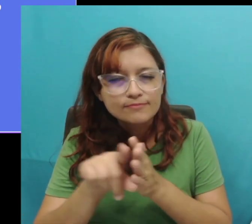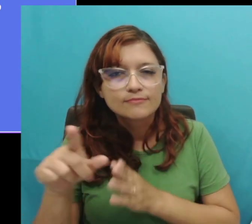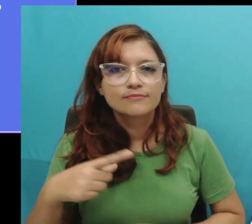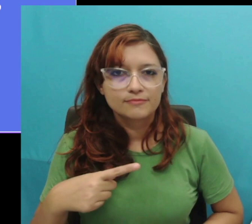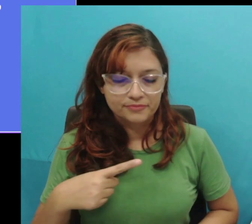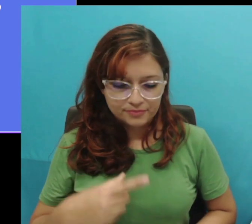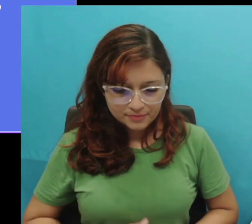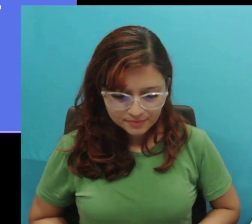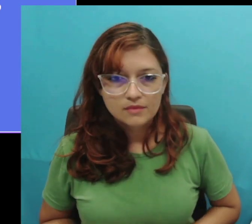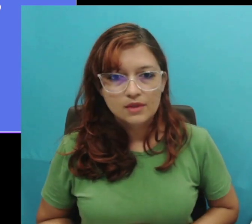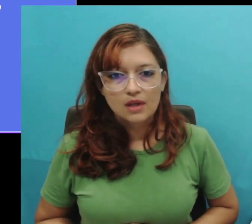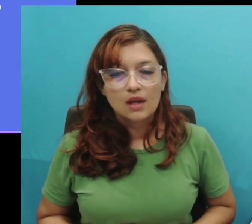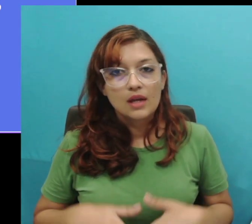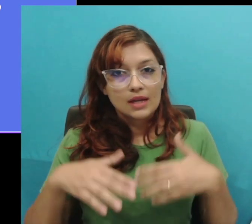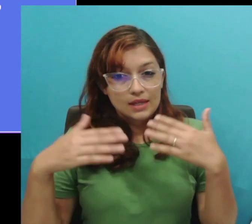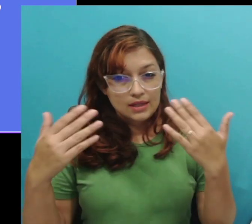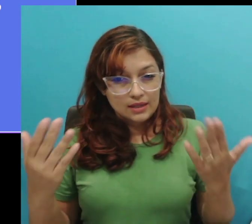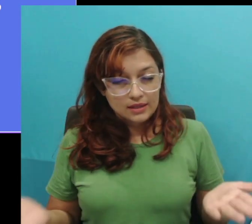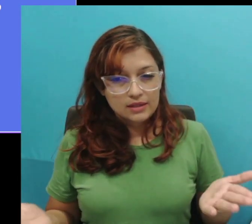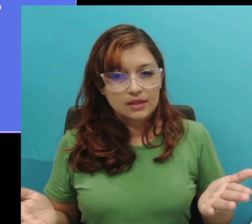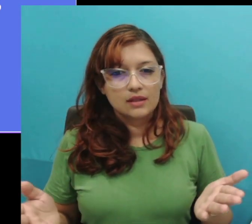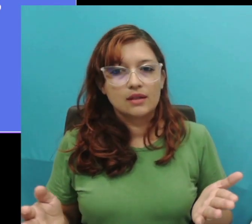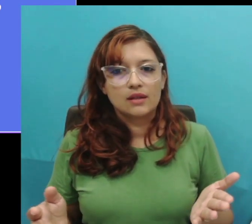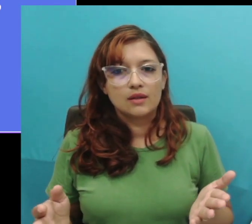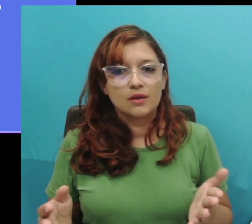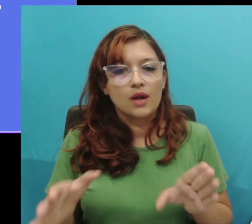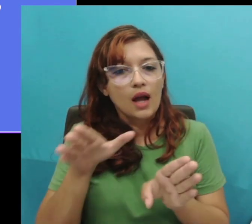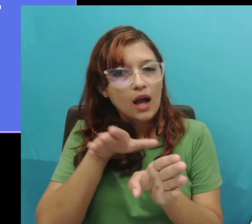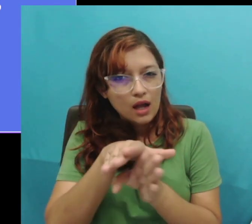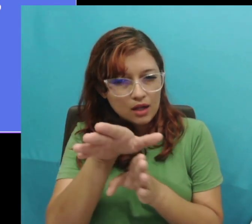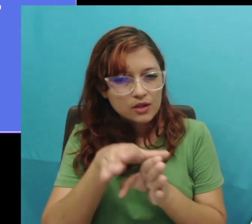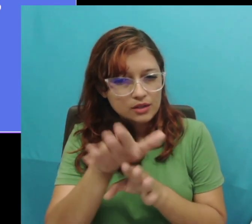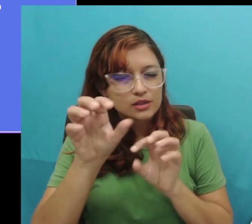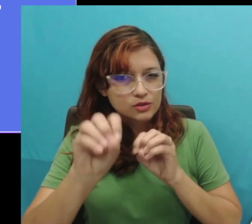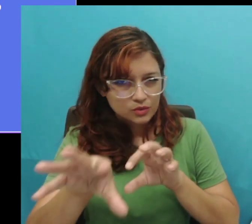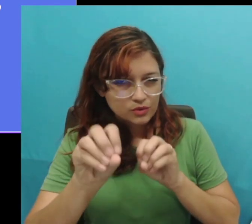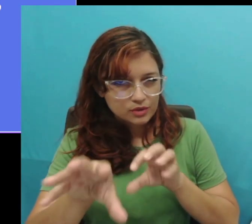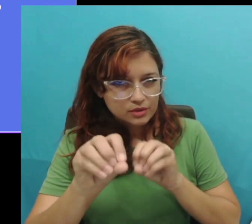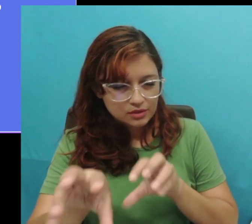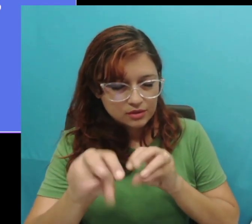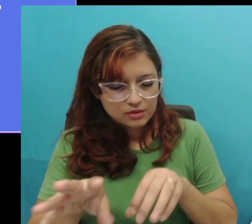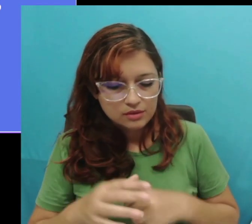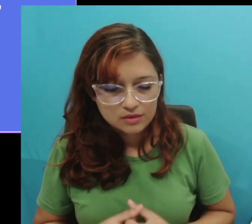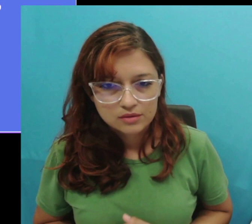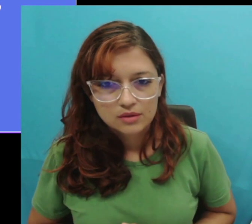Os autores pesquisaram essa resposta.